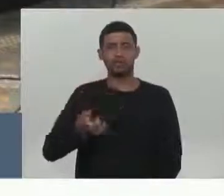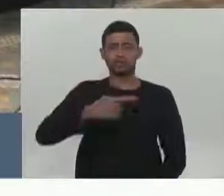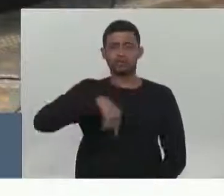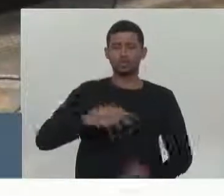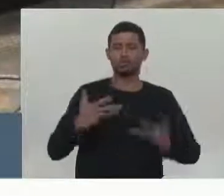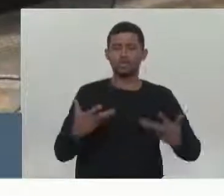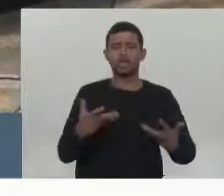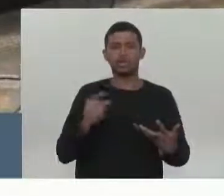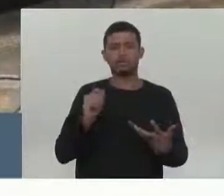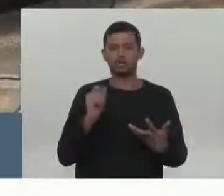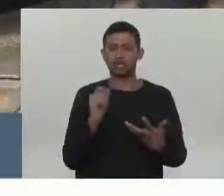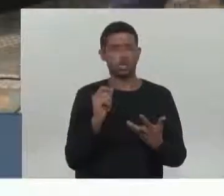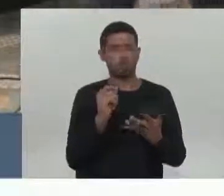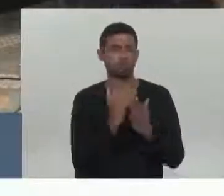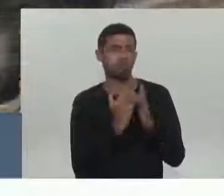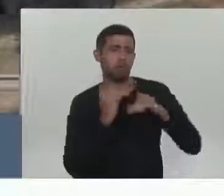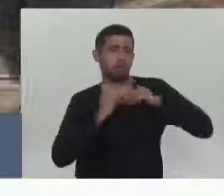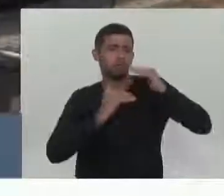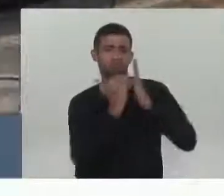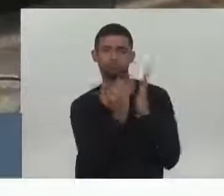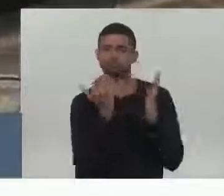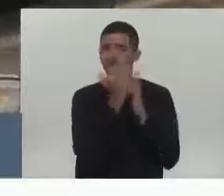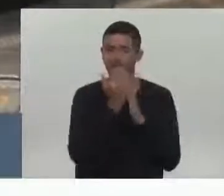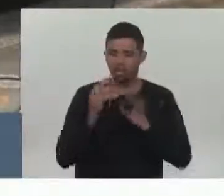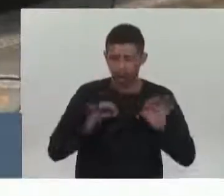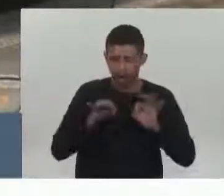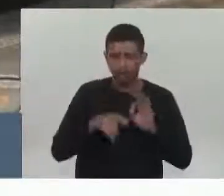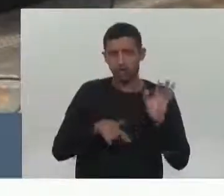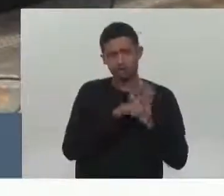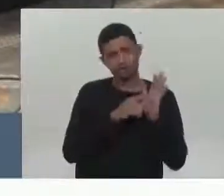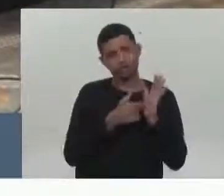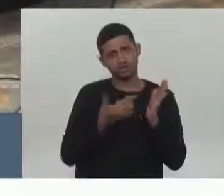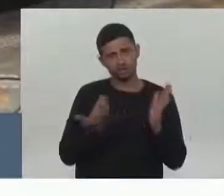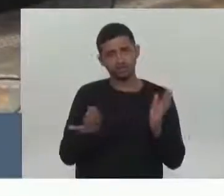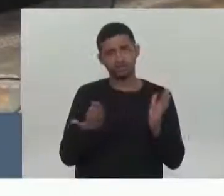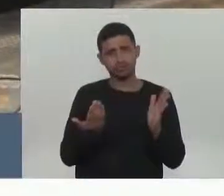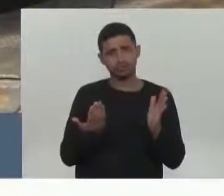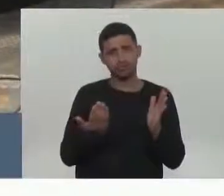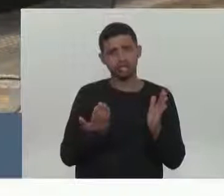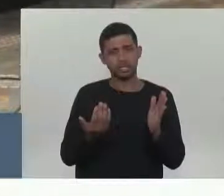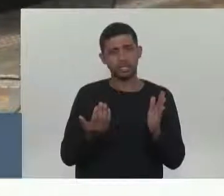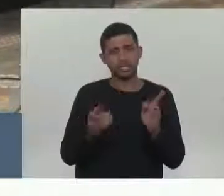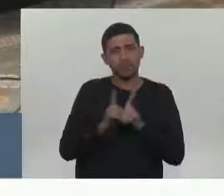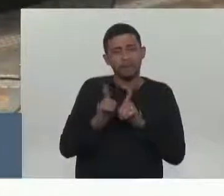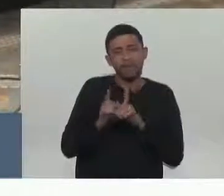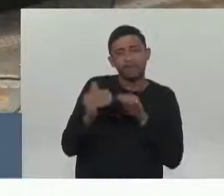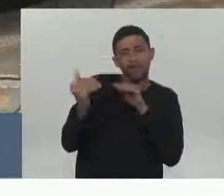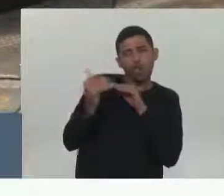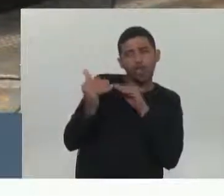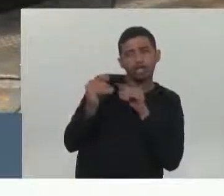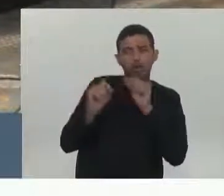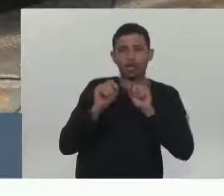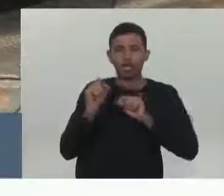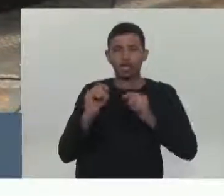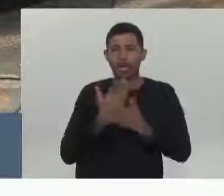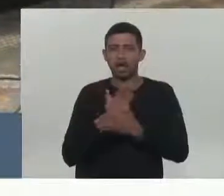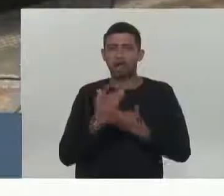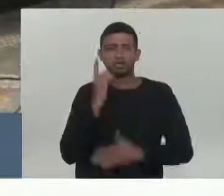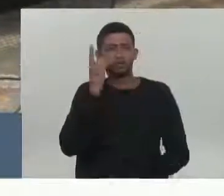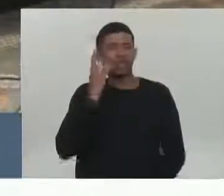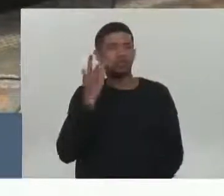é que a gente consiga avançar no projeto legislativo, inclusive chegando muitas vezes no entendimento no que os deputados acham que tem que